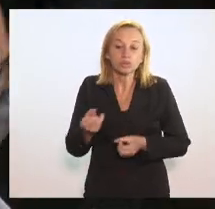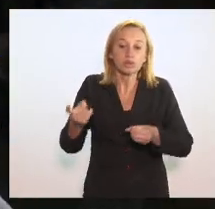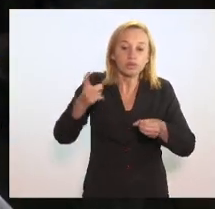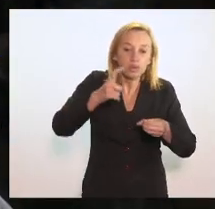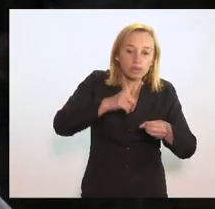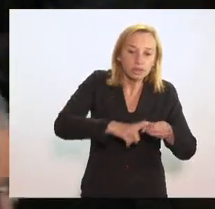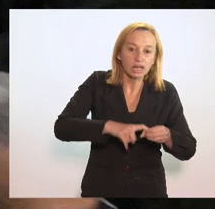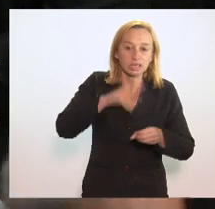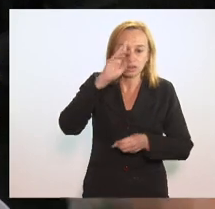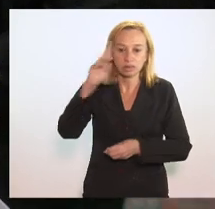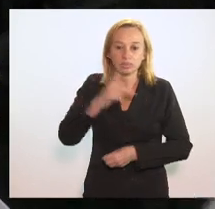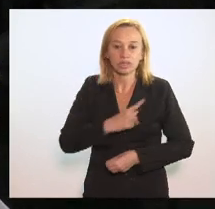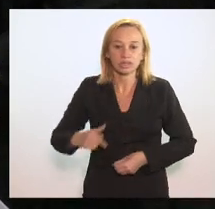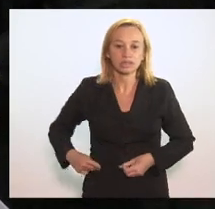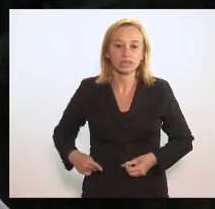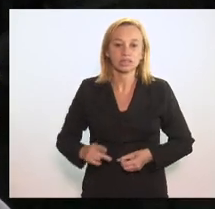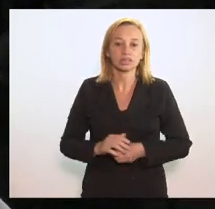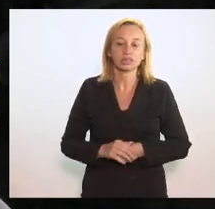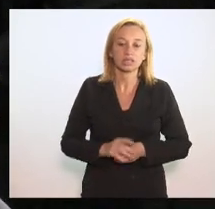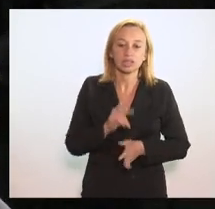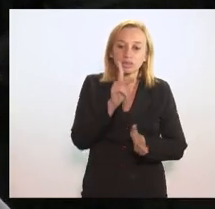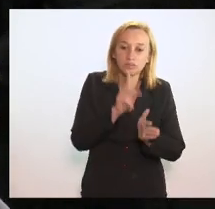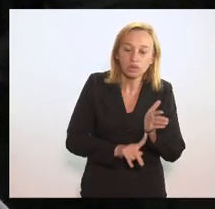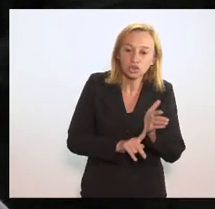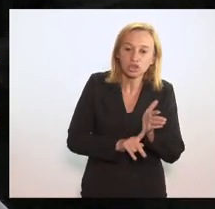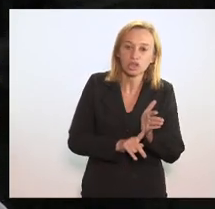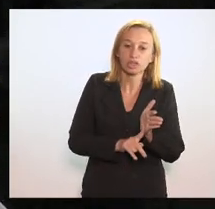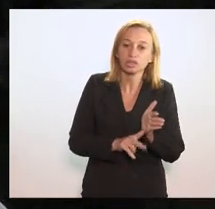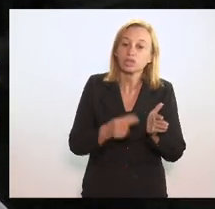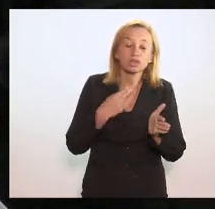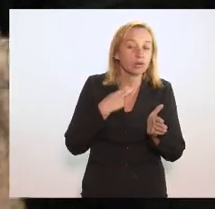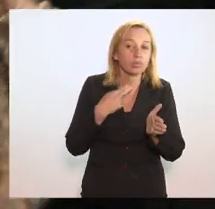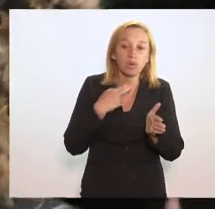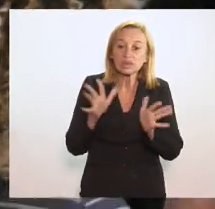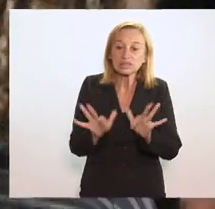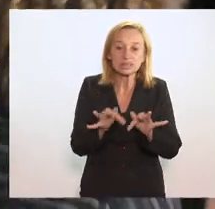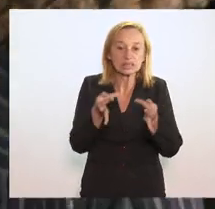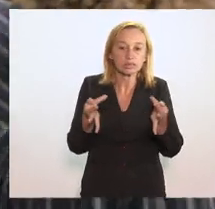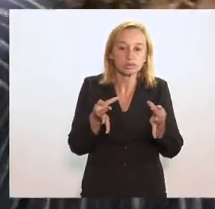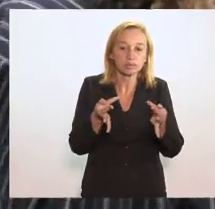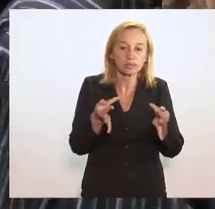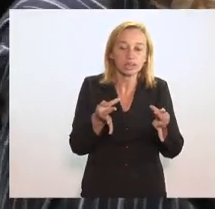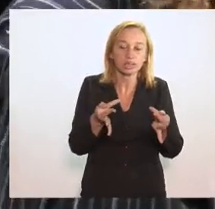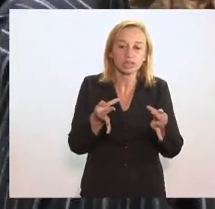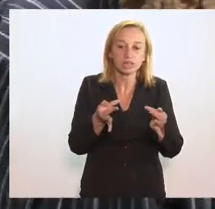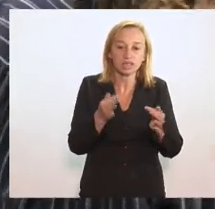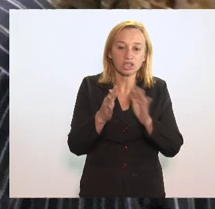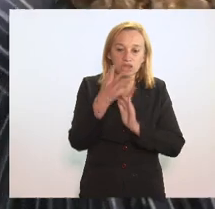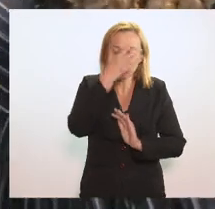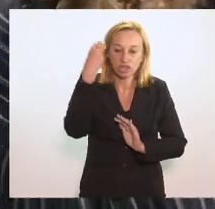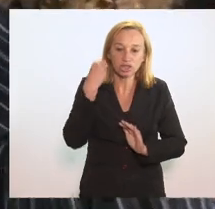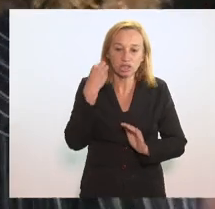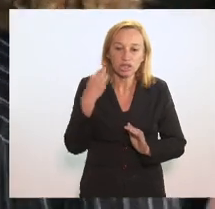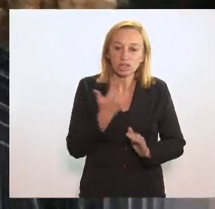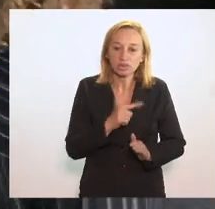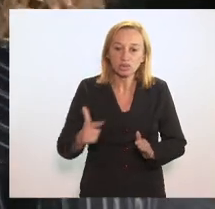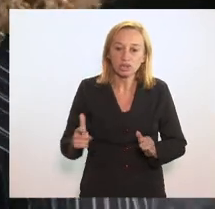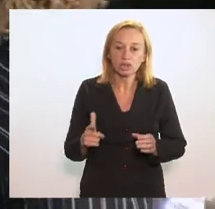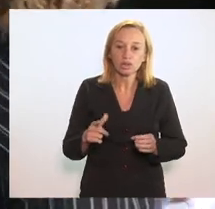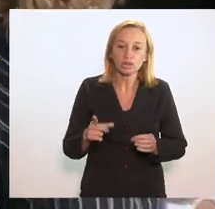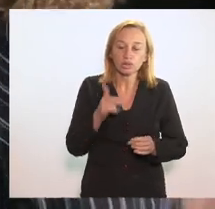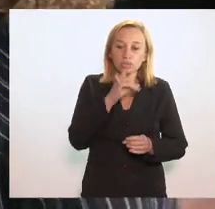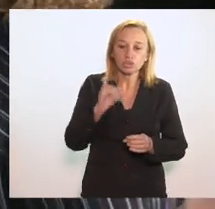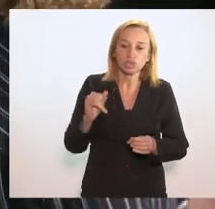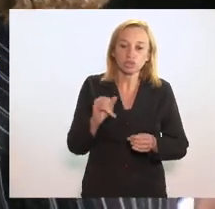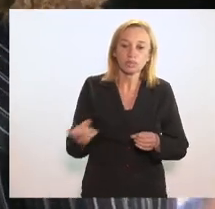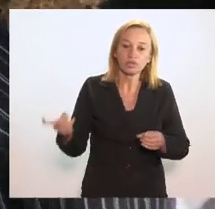retornar, presidente. Esse projeto não precisa, não pode simplesmente aqui baixar a inteligência e nós não termos uma data para nós podermos